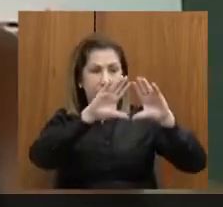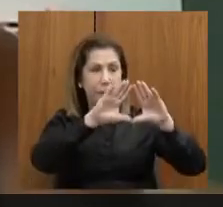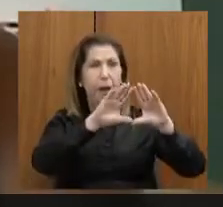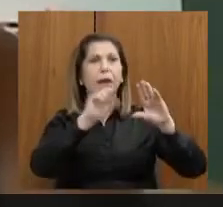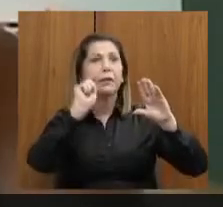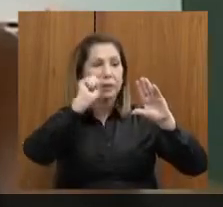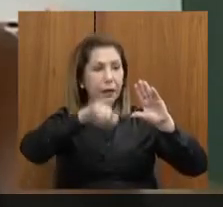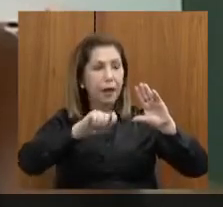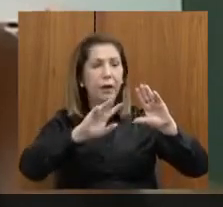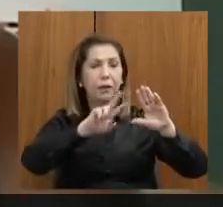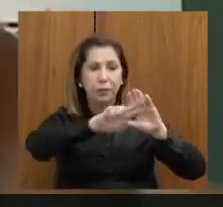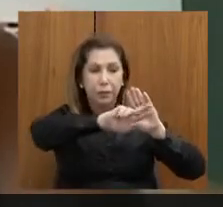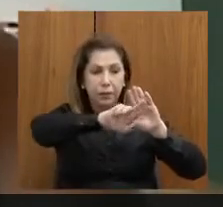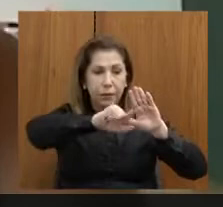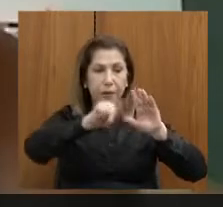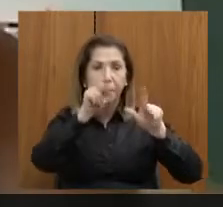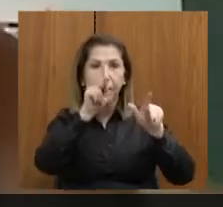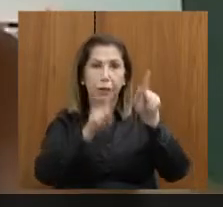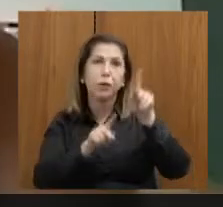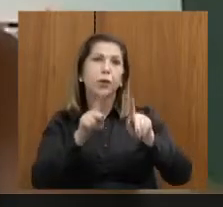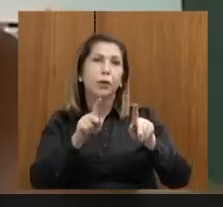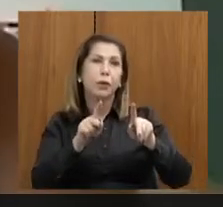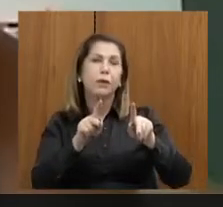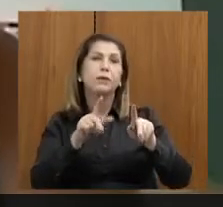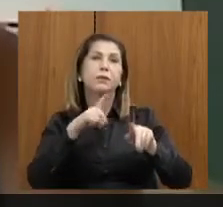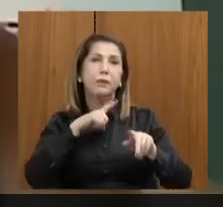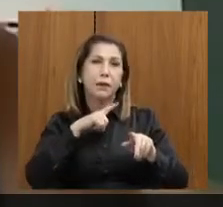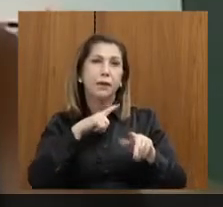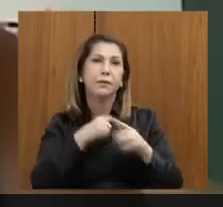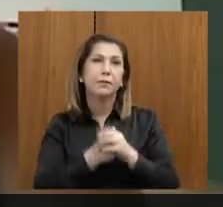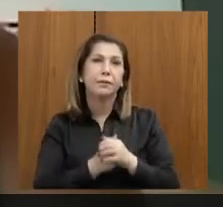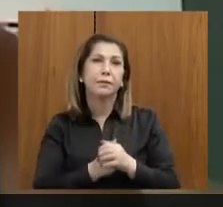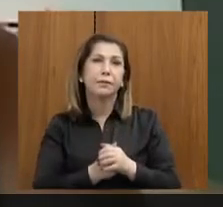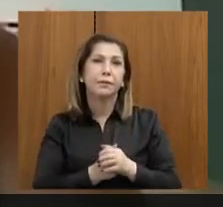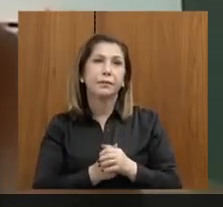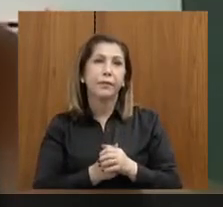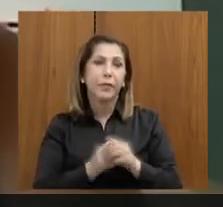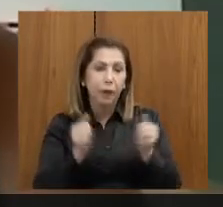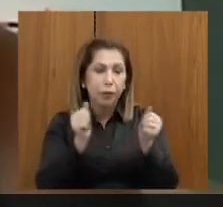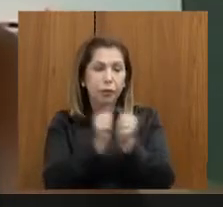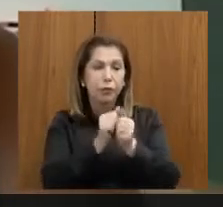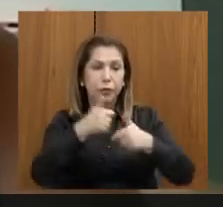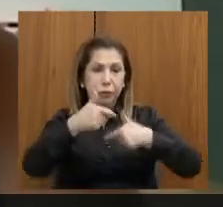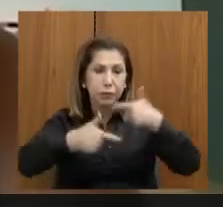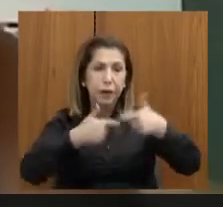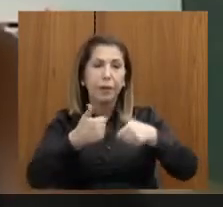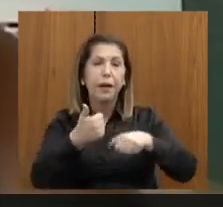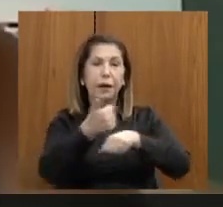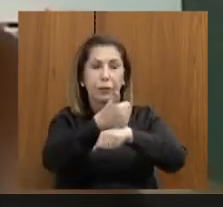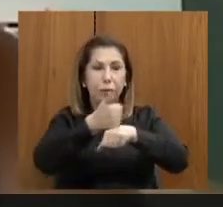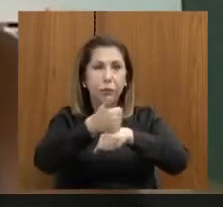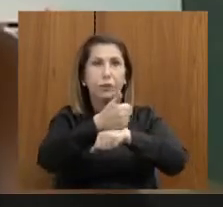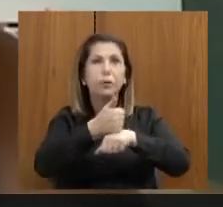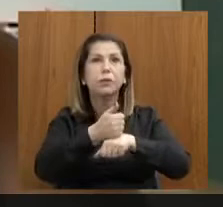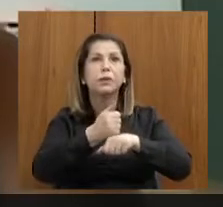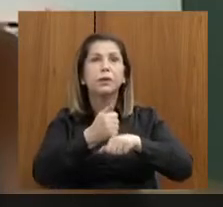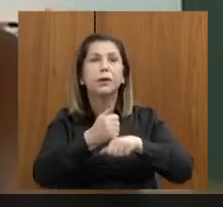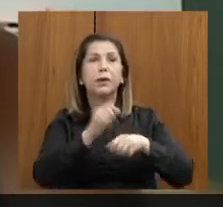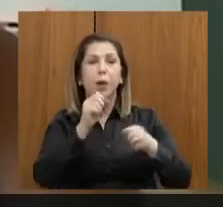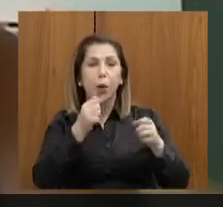é por todas as pessoas que tem um ditado tem se envolvido nas lutas negras em Qualquer que seja